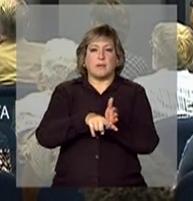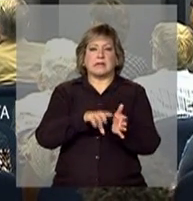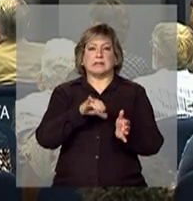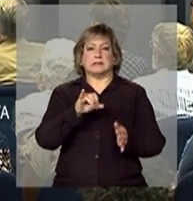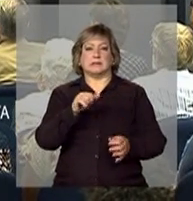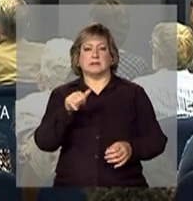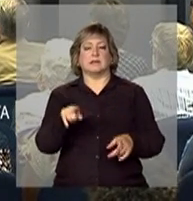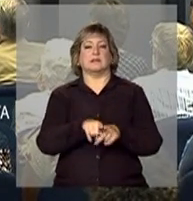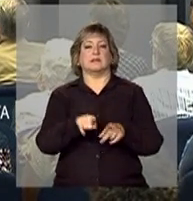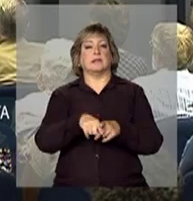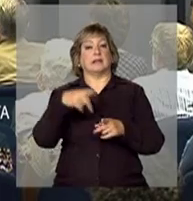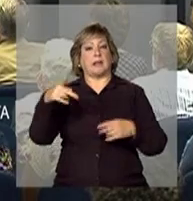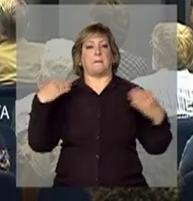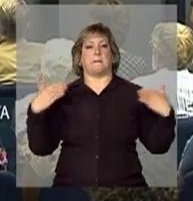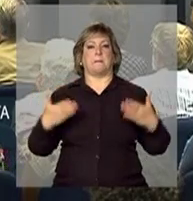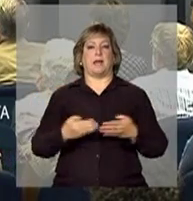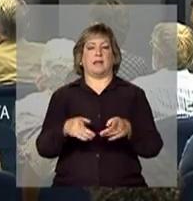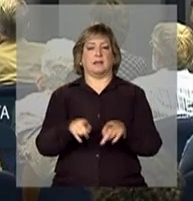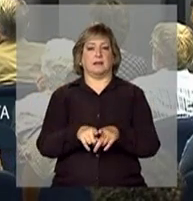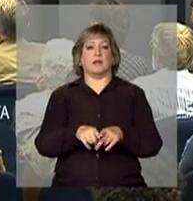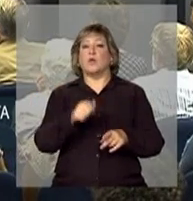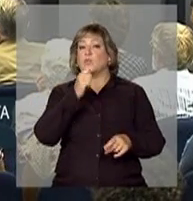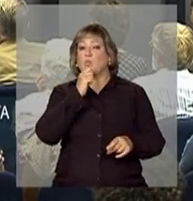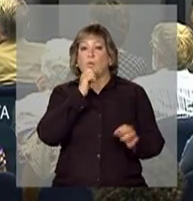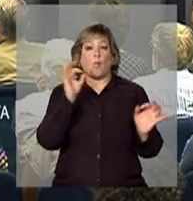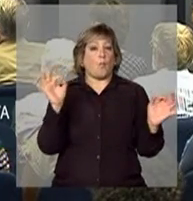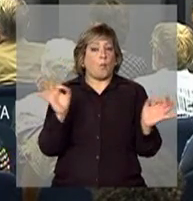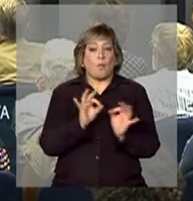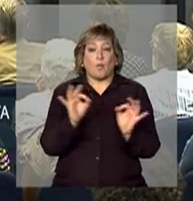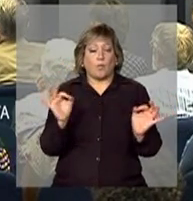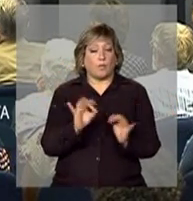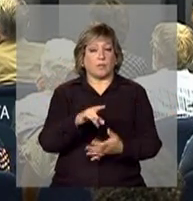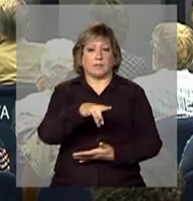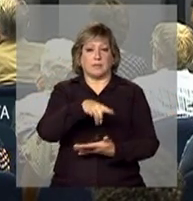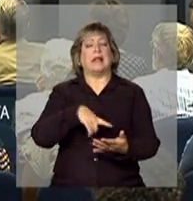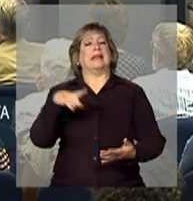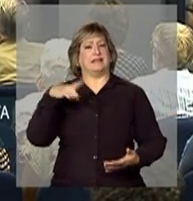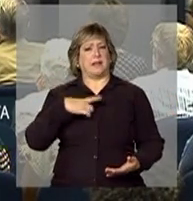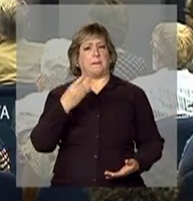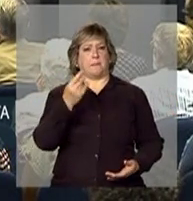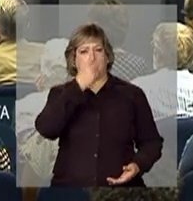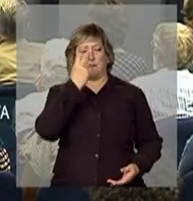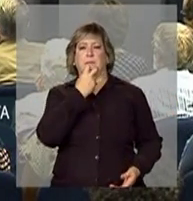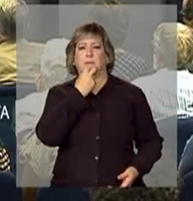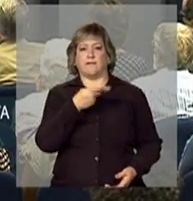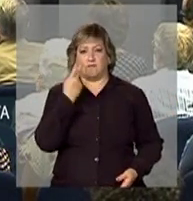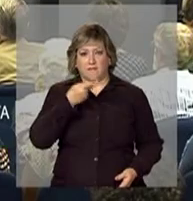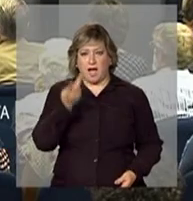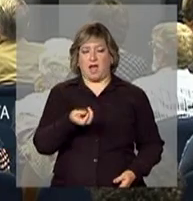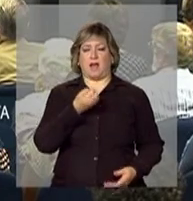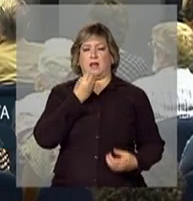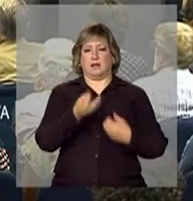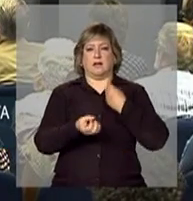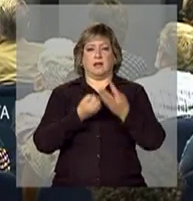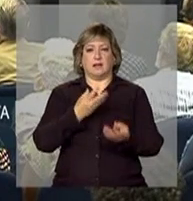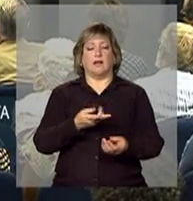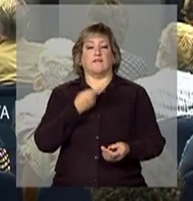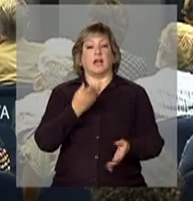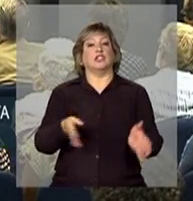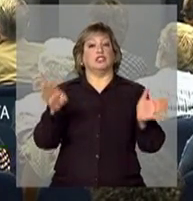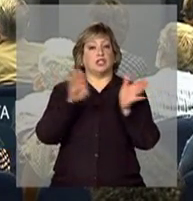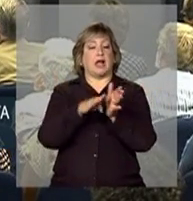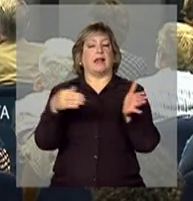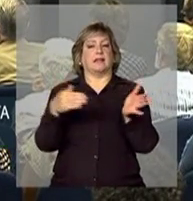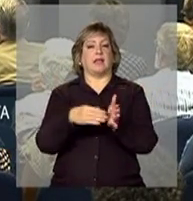do CNMAR. Não tem nenhum documento. Nós temos muitos depoimentos que dizem que chegava até os